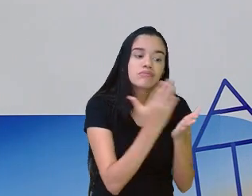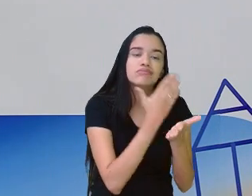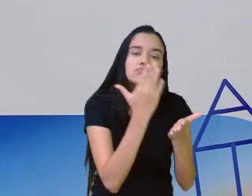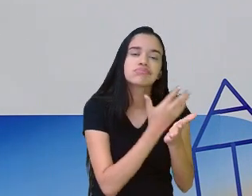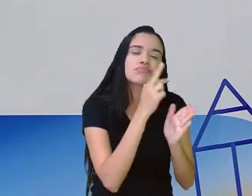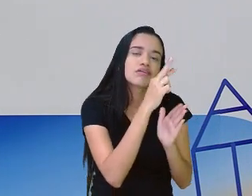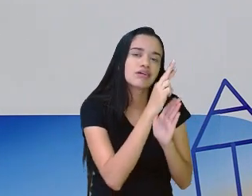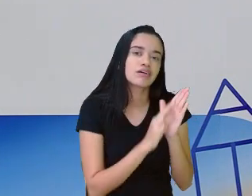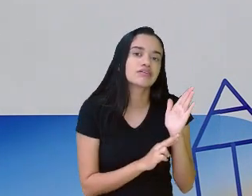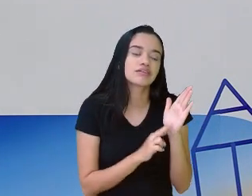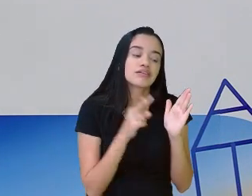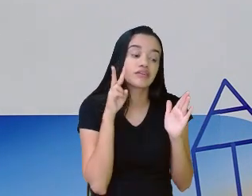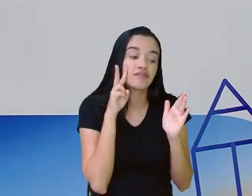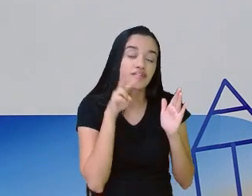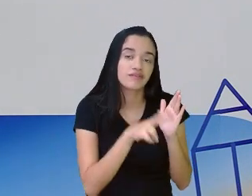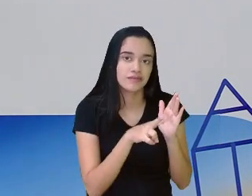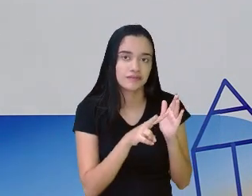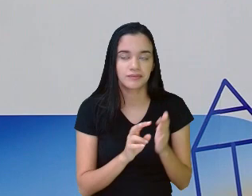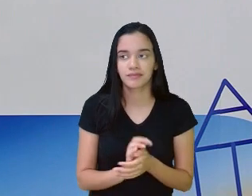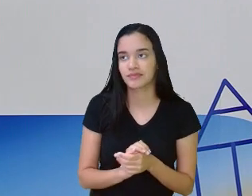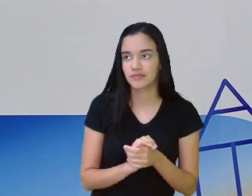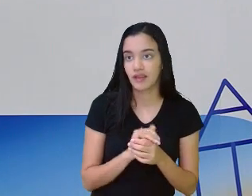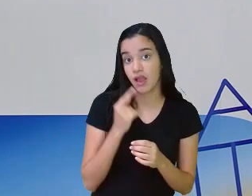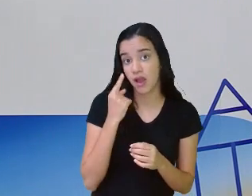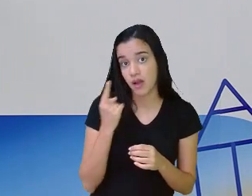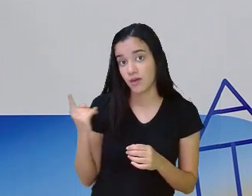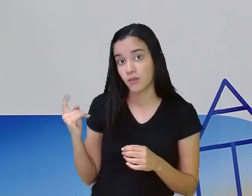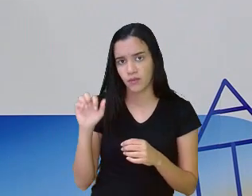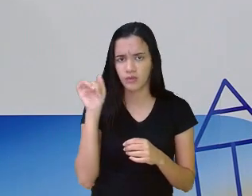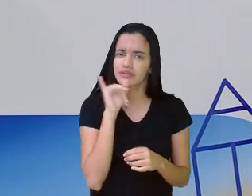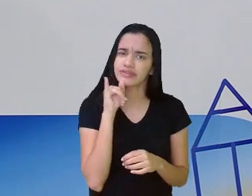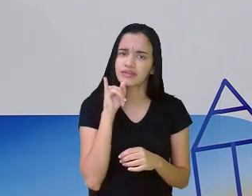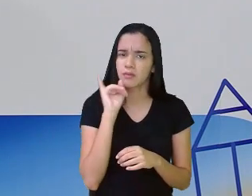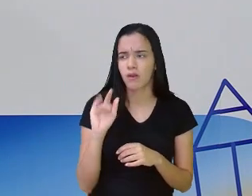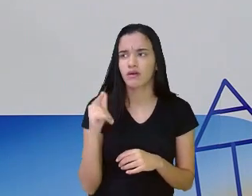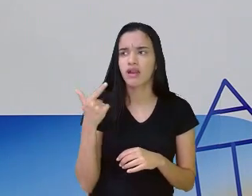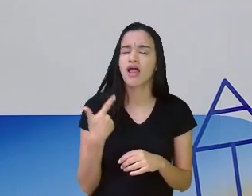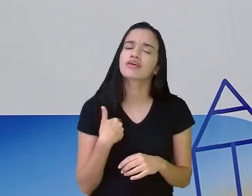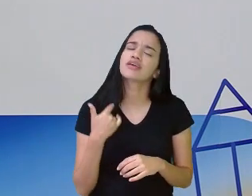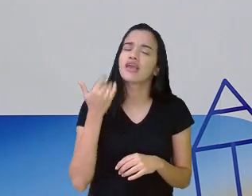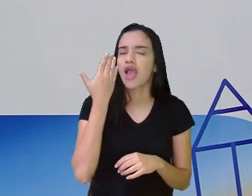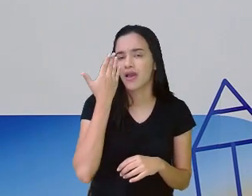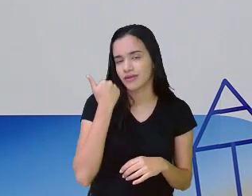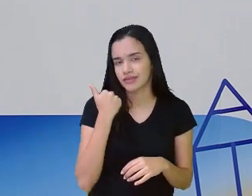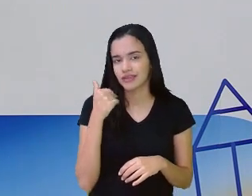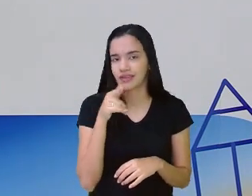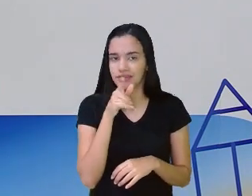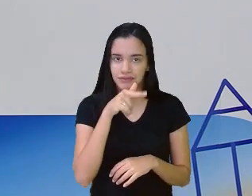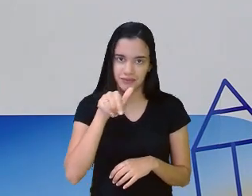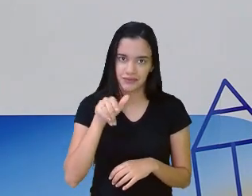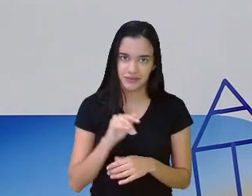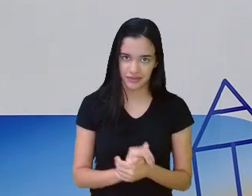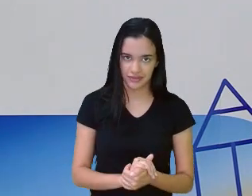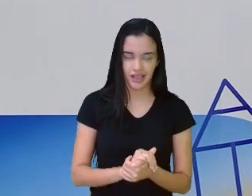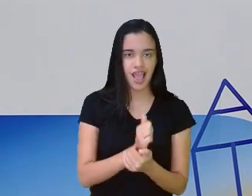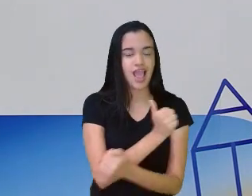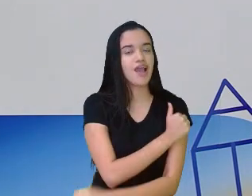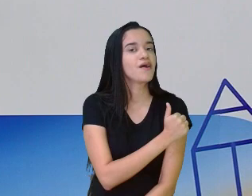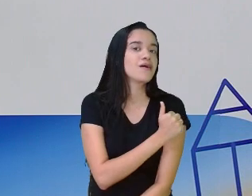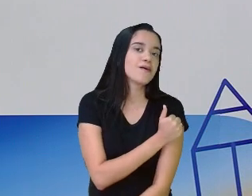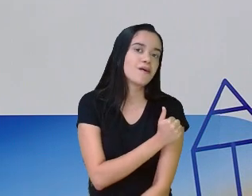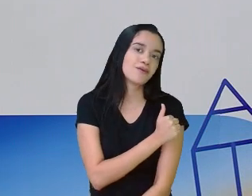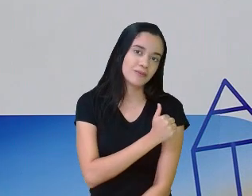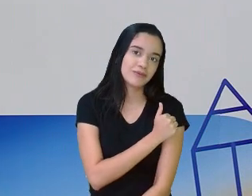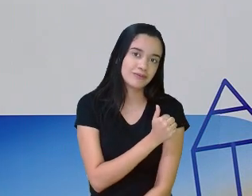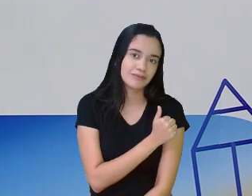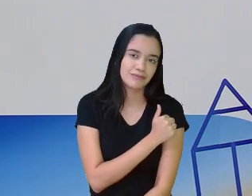as frações muito presentes. O outro exemplo, claro, que eu sei que você é um aluno, uma